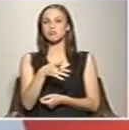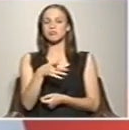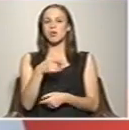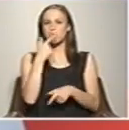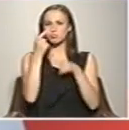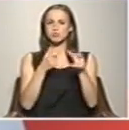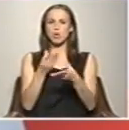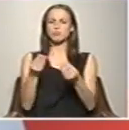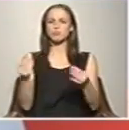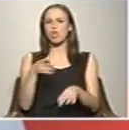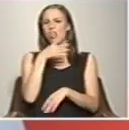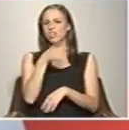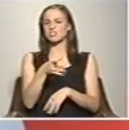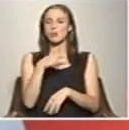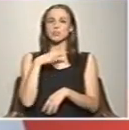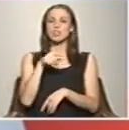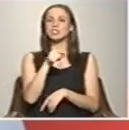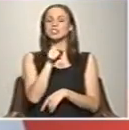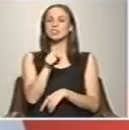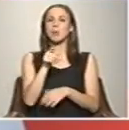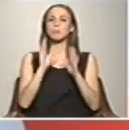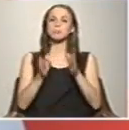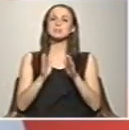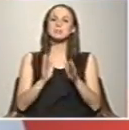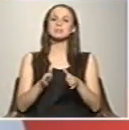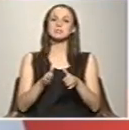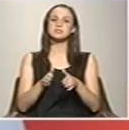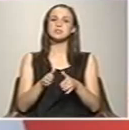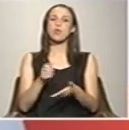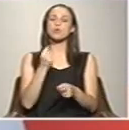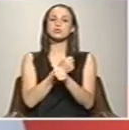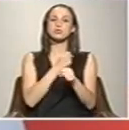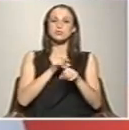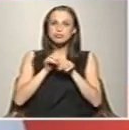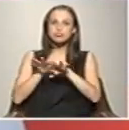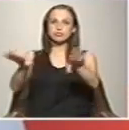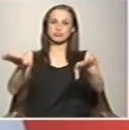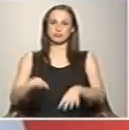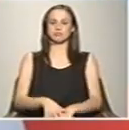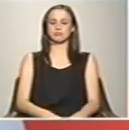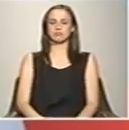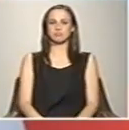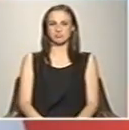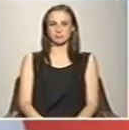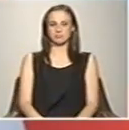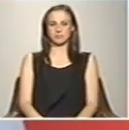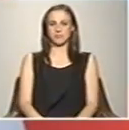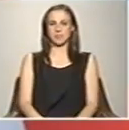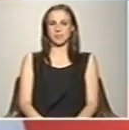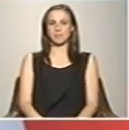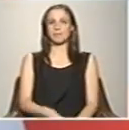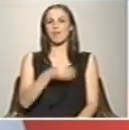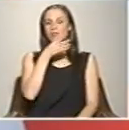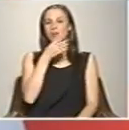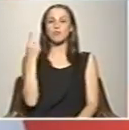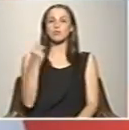gente anda a dizer a Portugal há muitos anos, isto é, que é preciso descentralizar os serviços. Uhum. Marlene, eu queria voltar à questão da violência, de